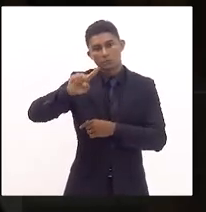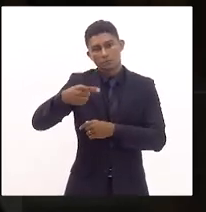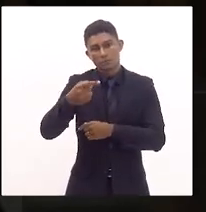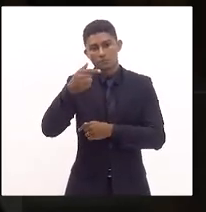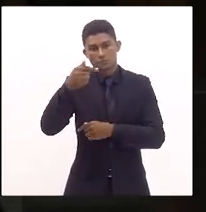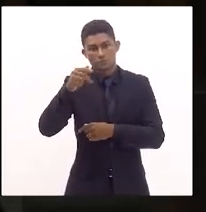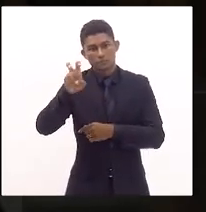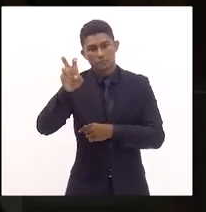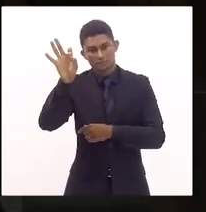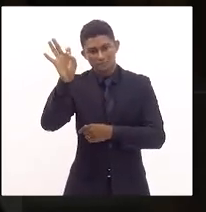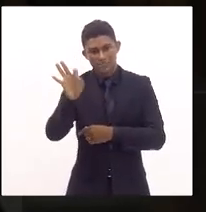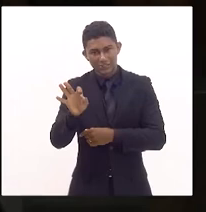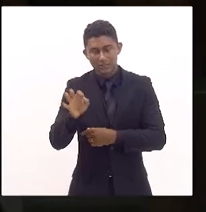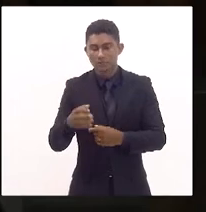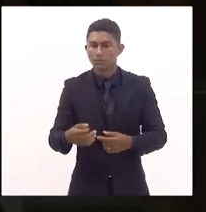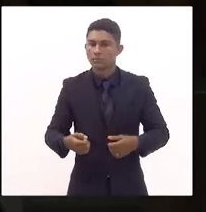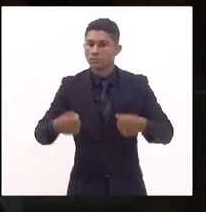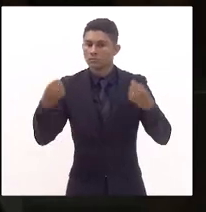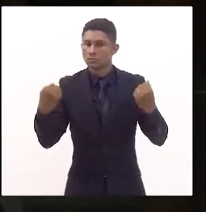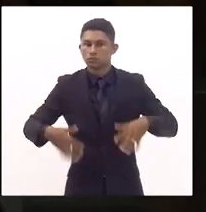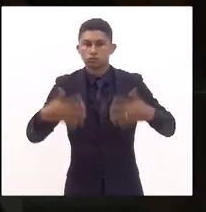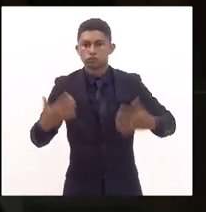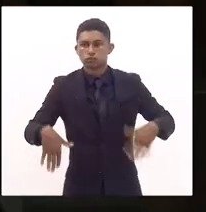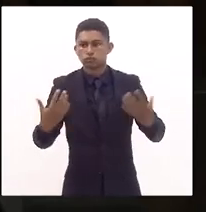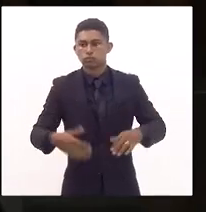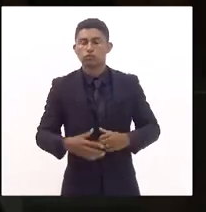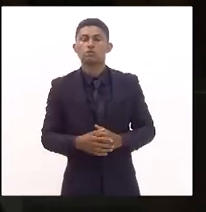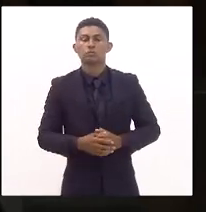12,75, né? E